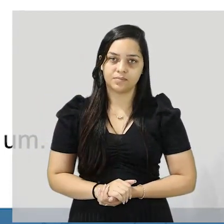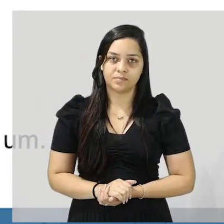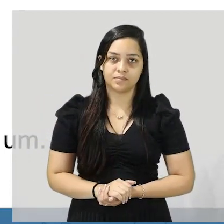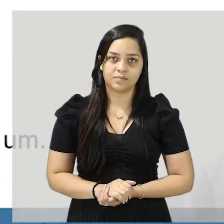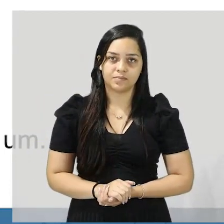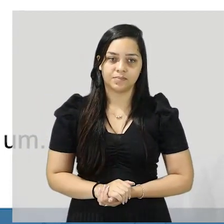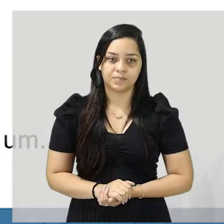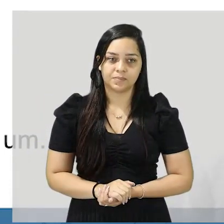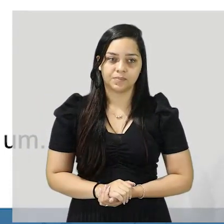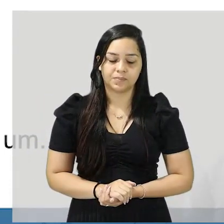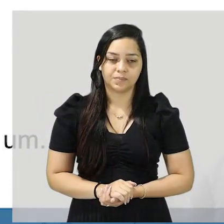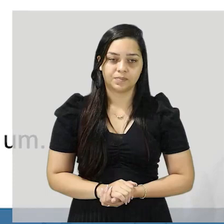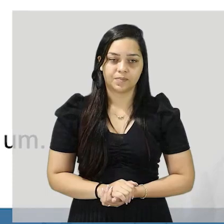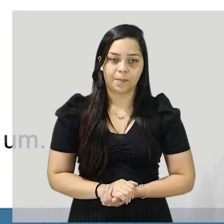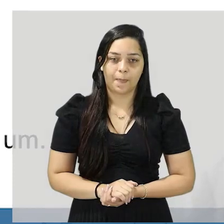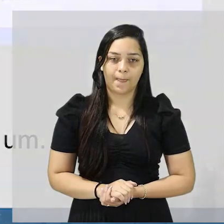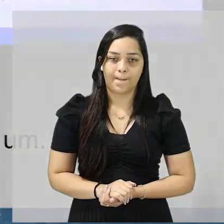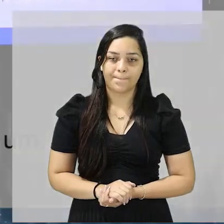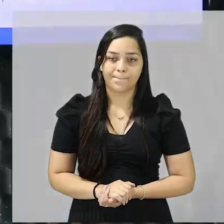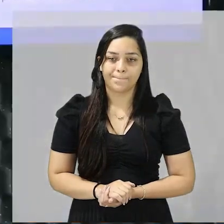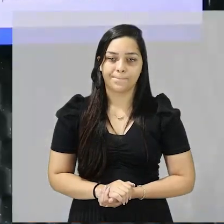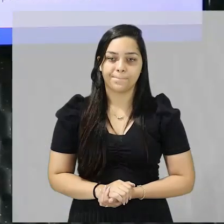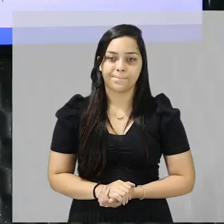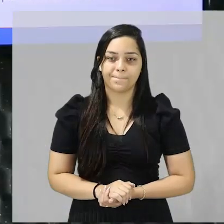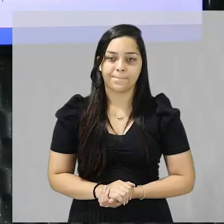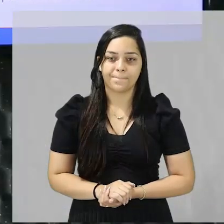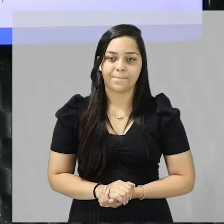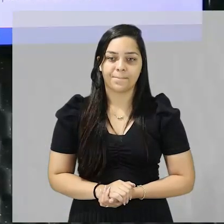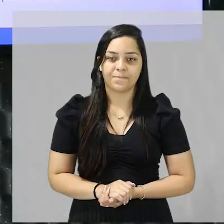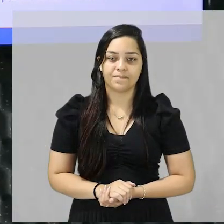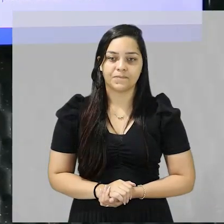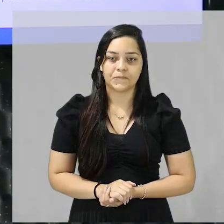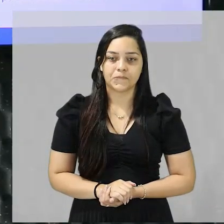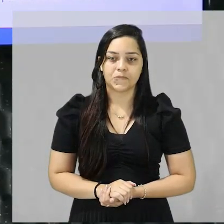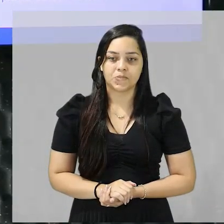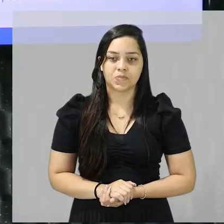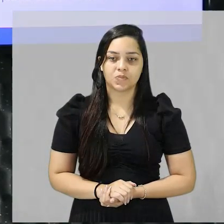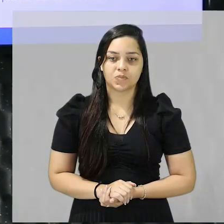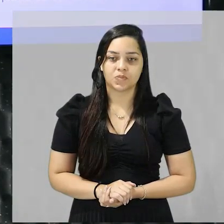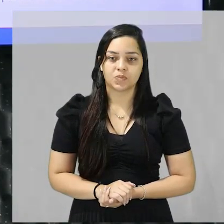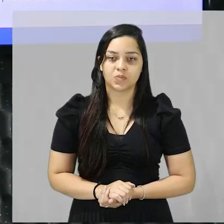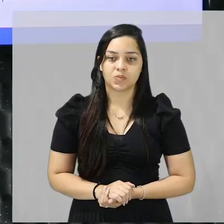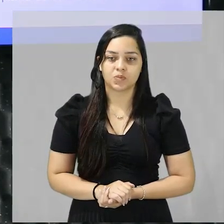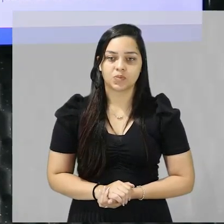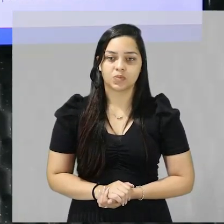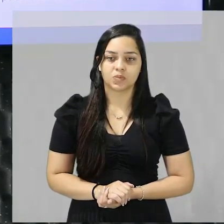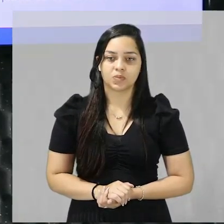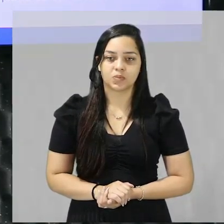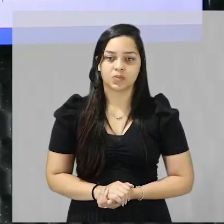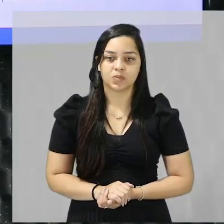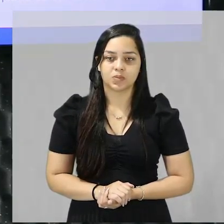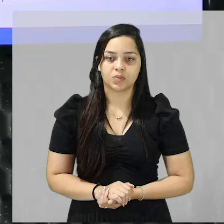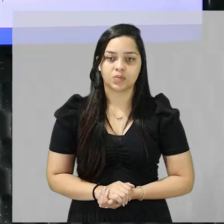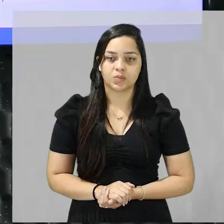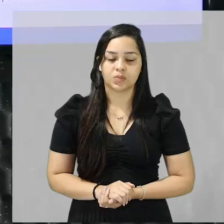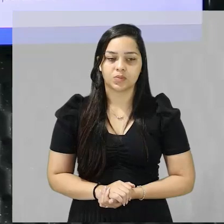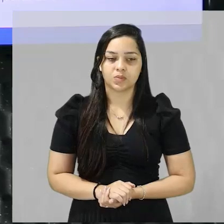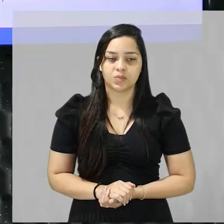indivíduos não se sentem em casa, mas vivem como estrangeiros em seu próprio lugar de